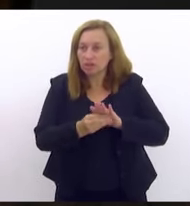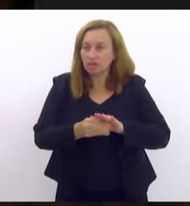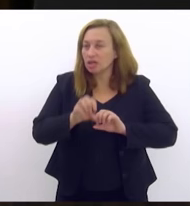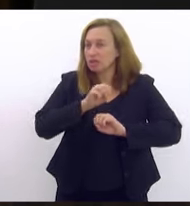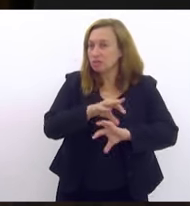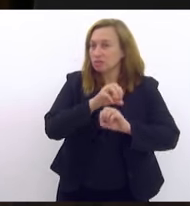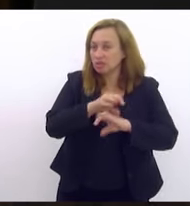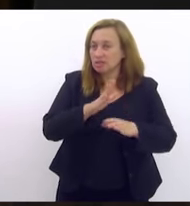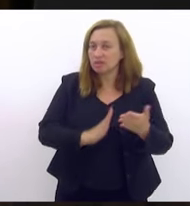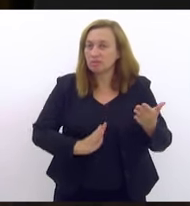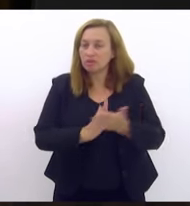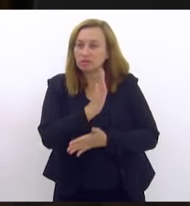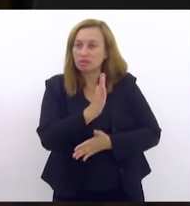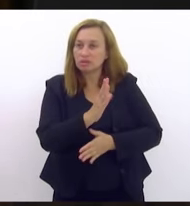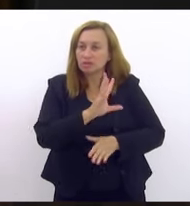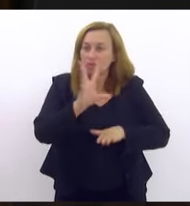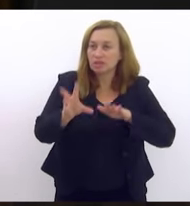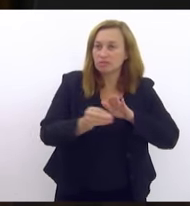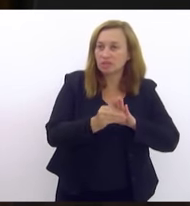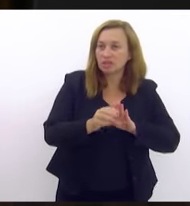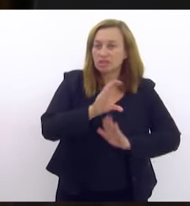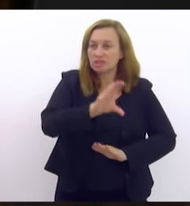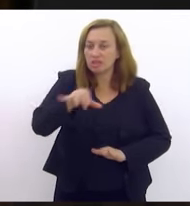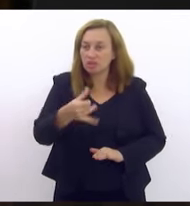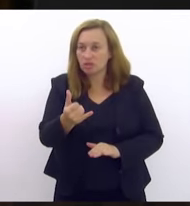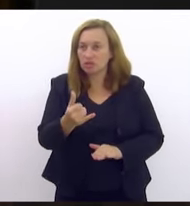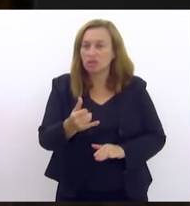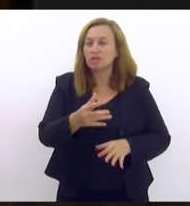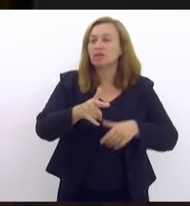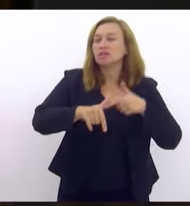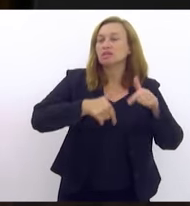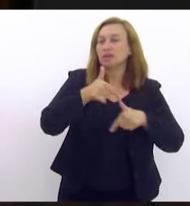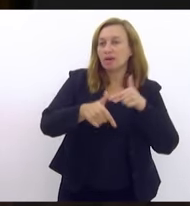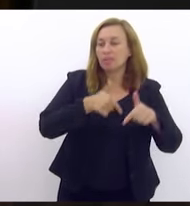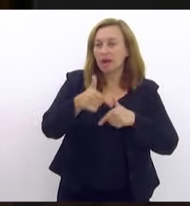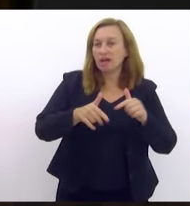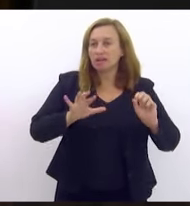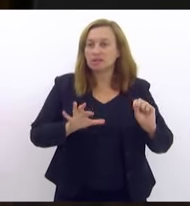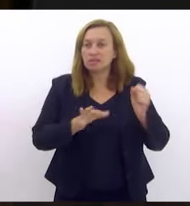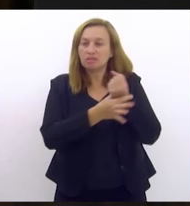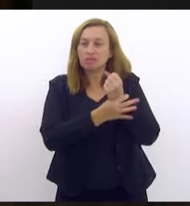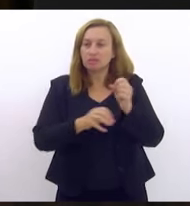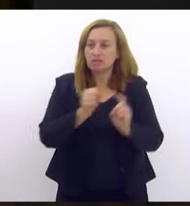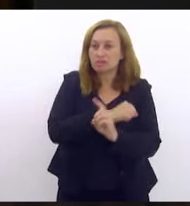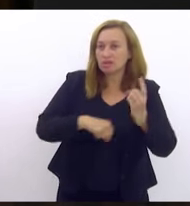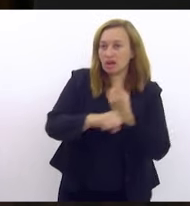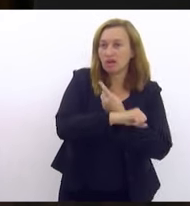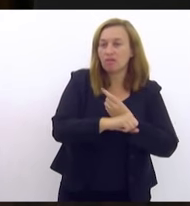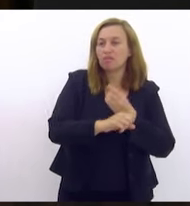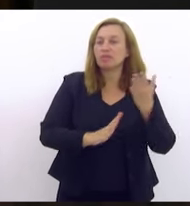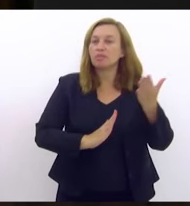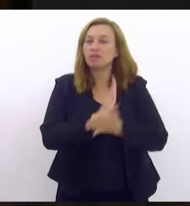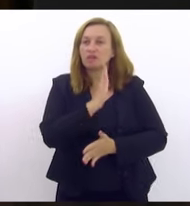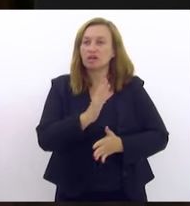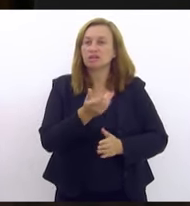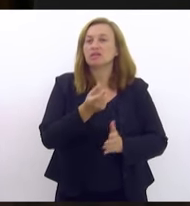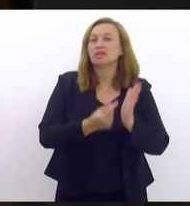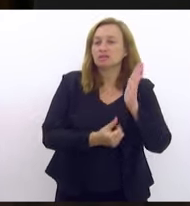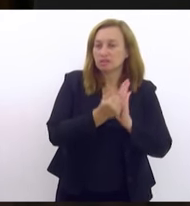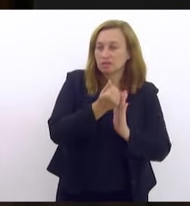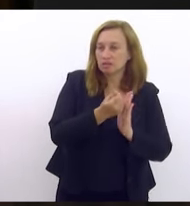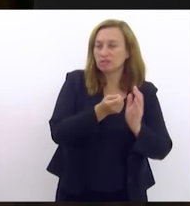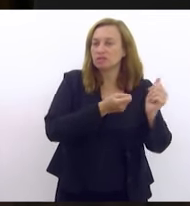Educação, favorável com as emendas da CCJ, de Trabalho, Legislação Social, Seguridade Social, favorável, e de Orçamento,